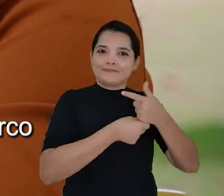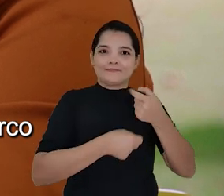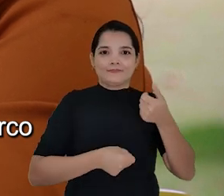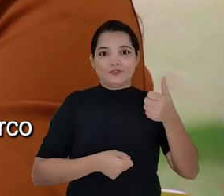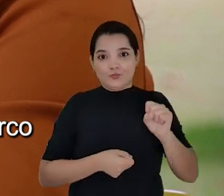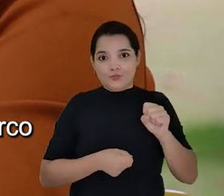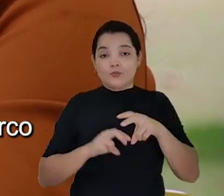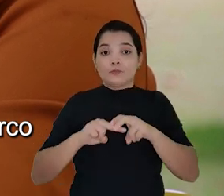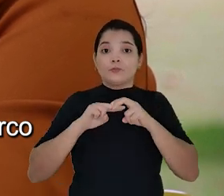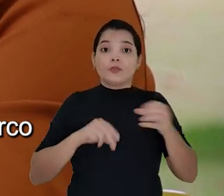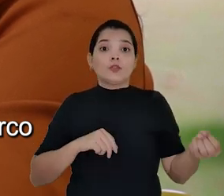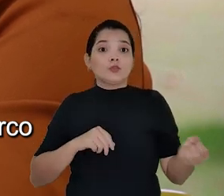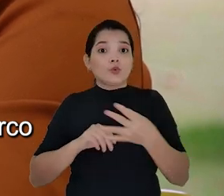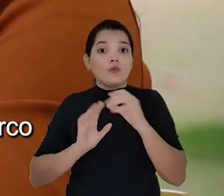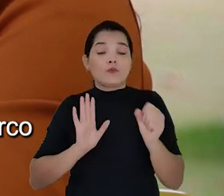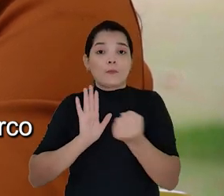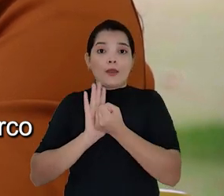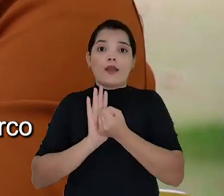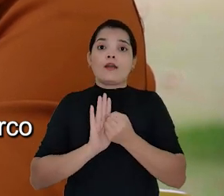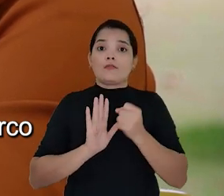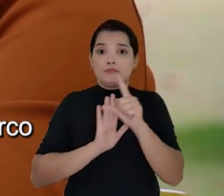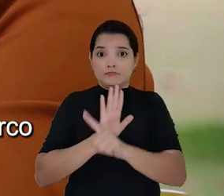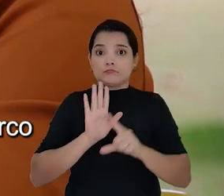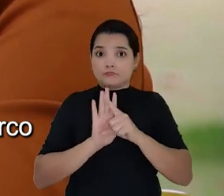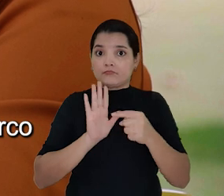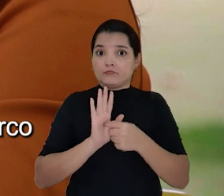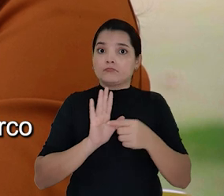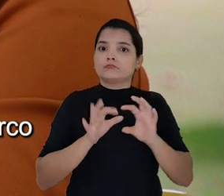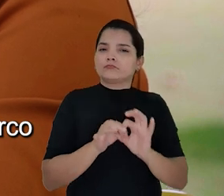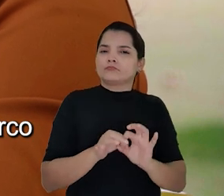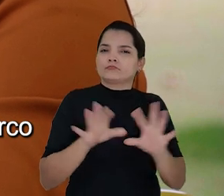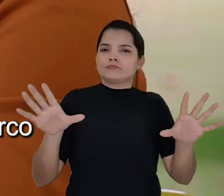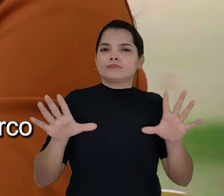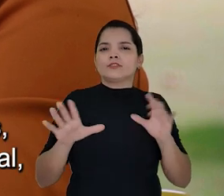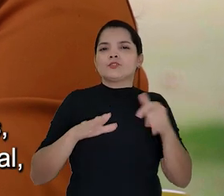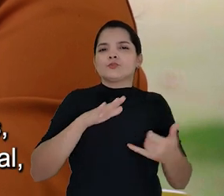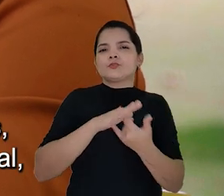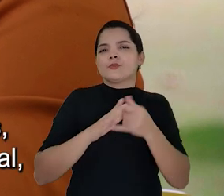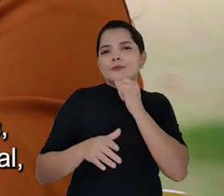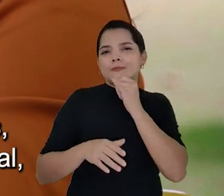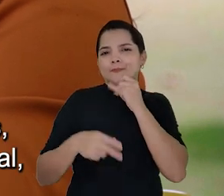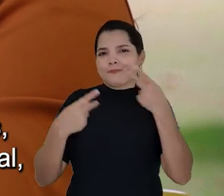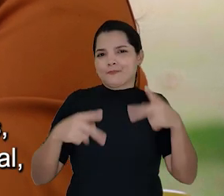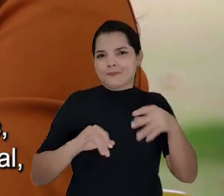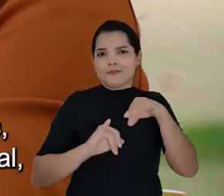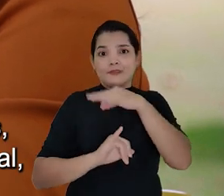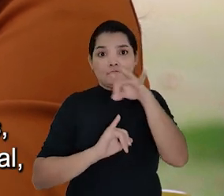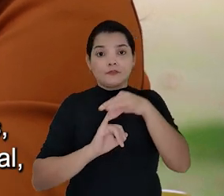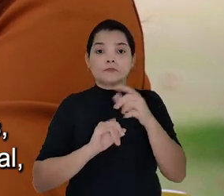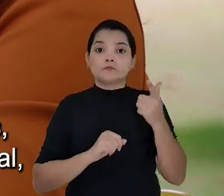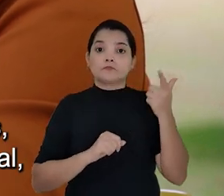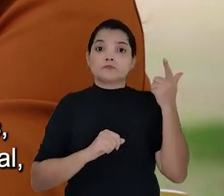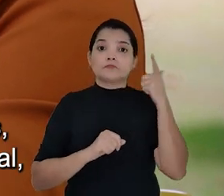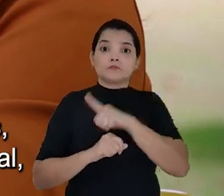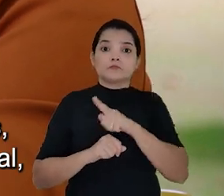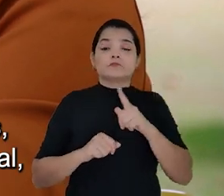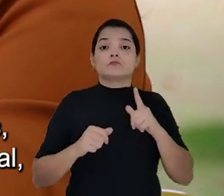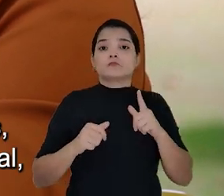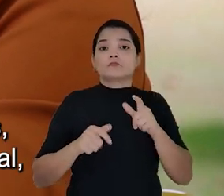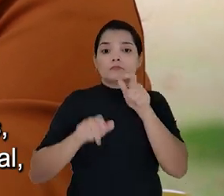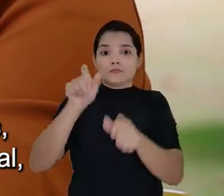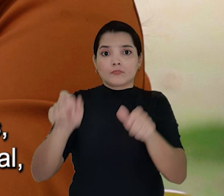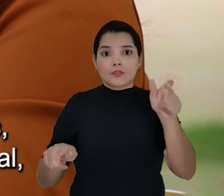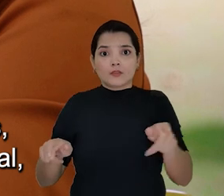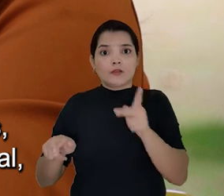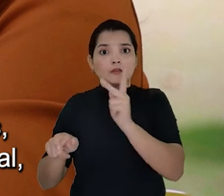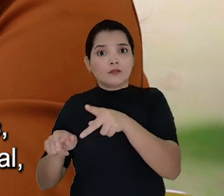Marco legal ele permite às instituições como ifs a se organizarem diante do seu corpo de